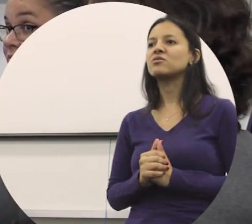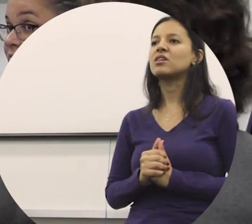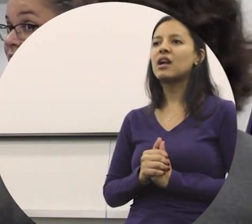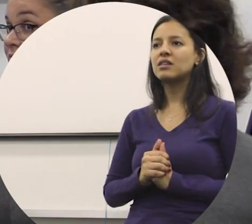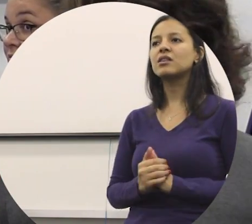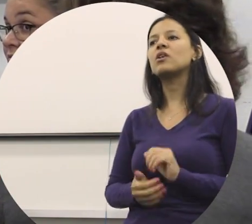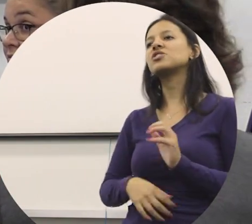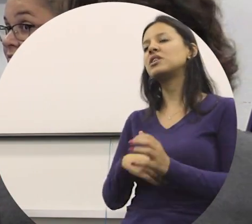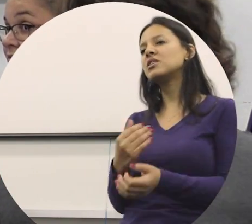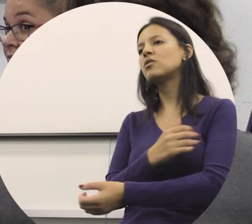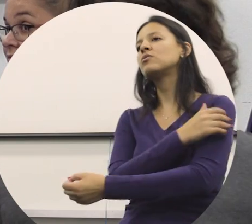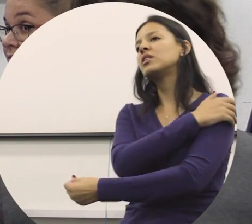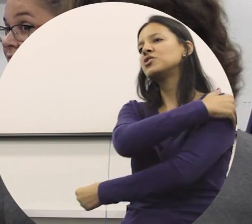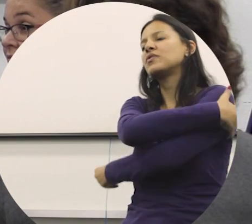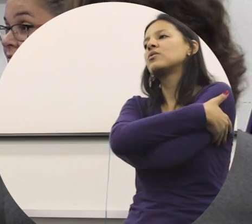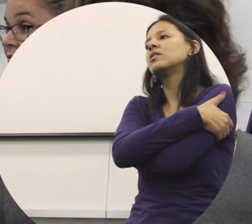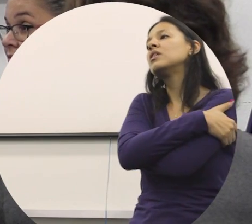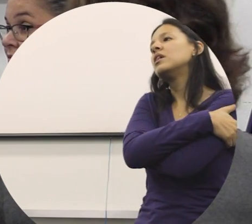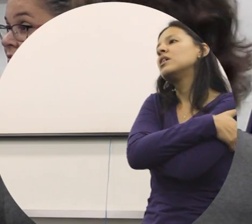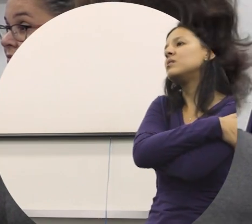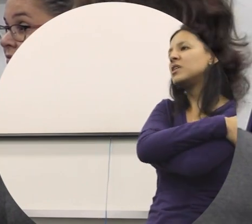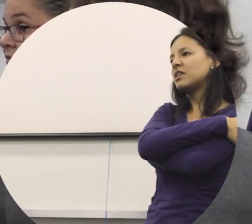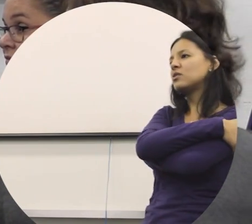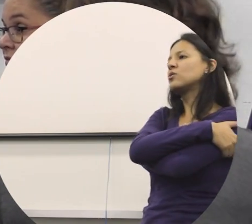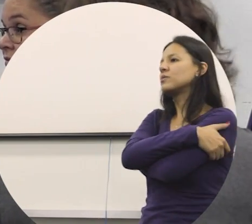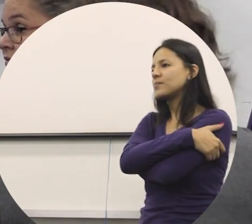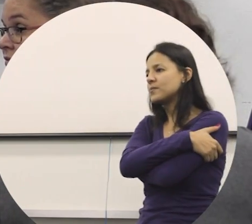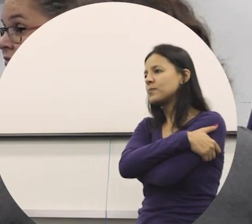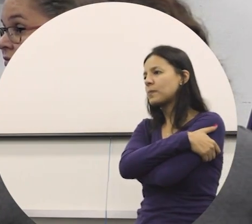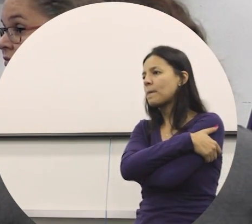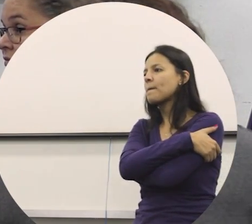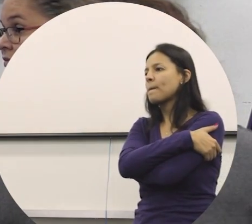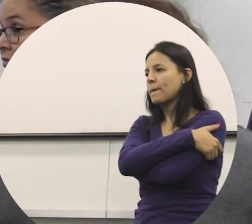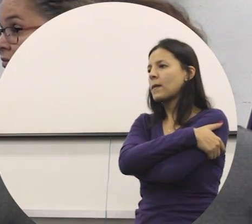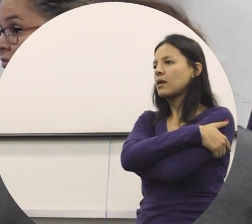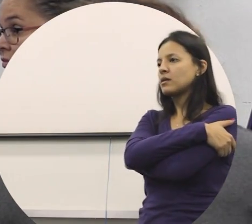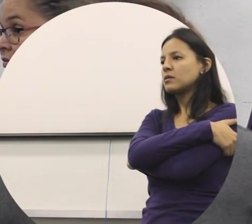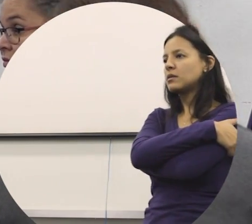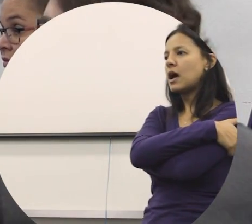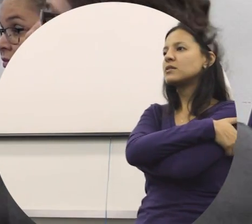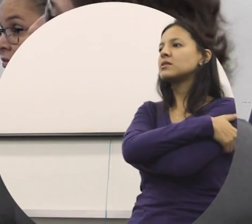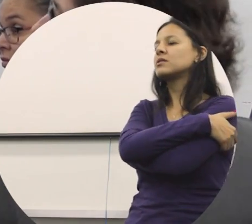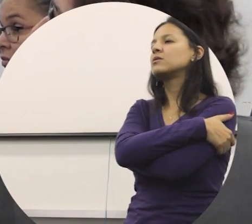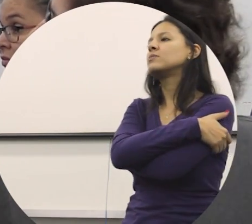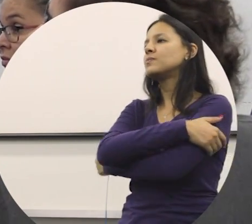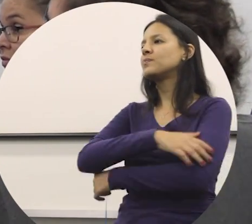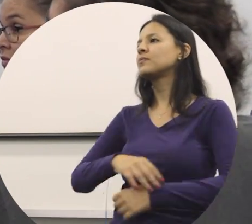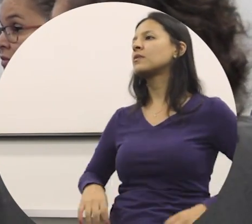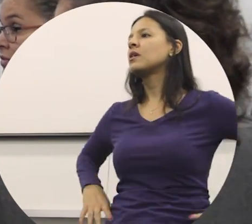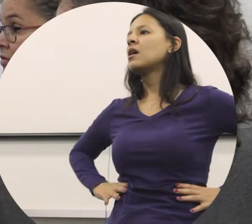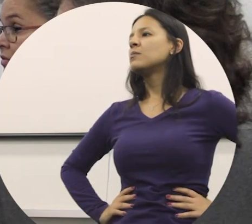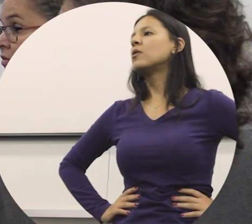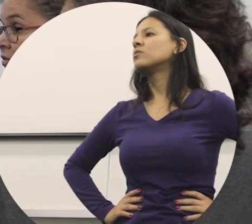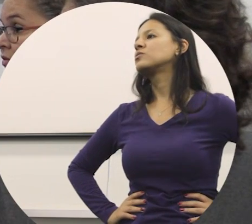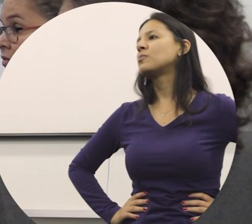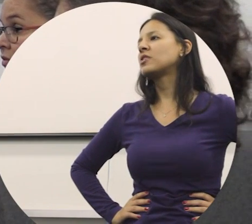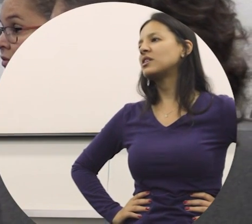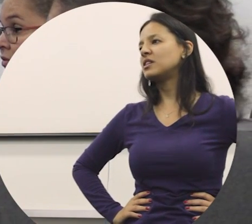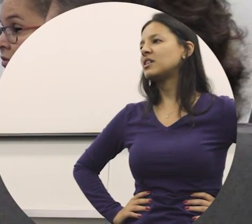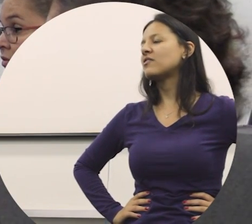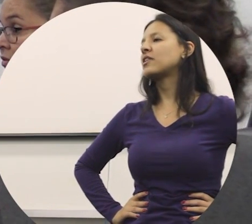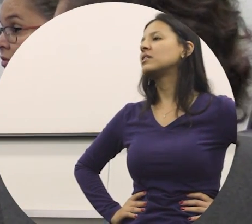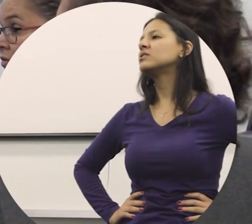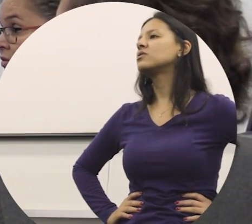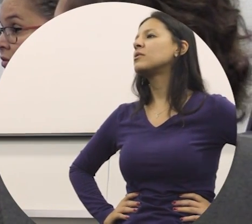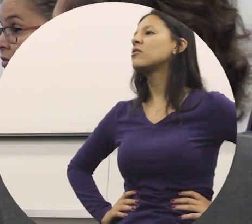não tem imagem, não tem nada. Então acho que isso é o grande fator limitador. Tá? Vocês estão... Bom, sobre